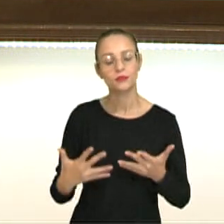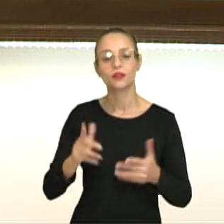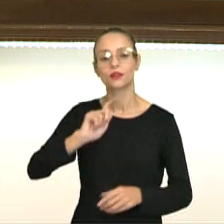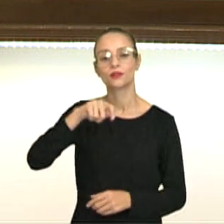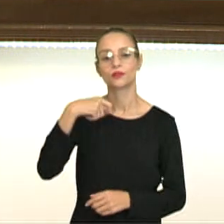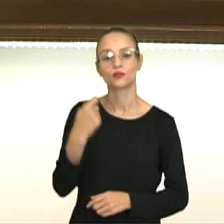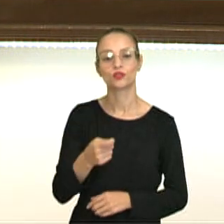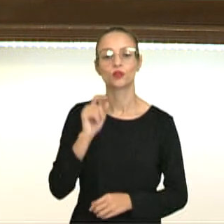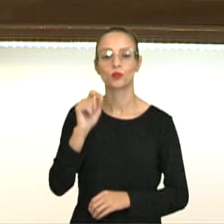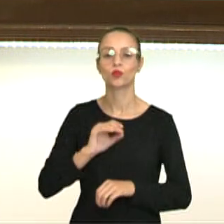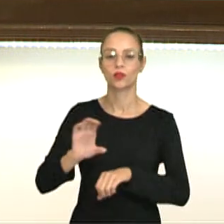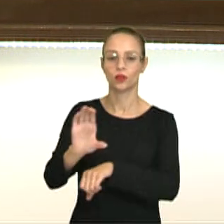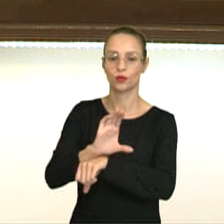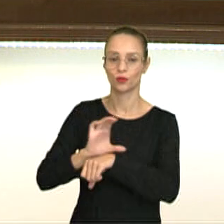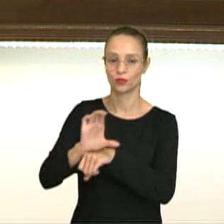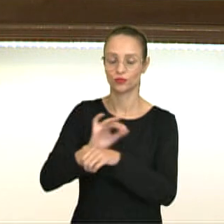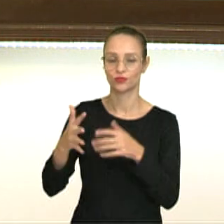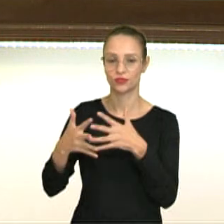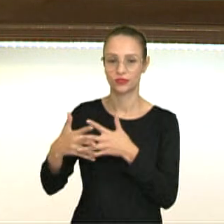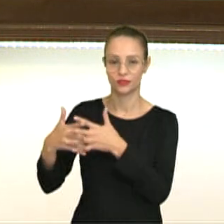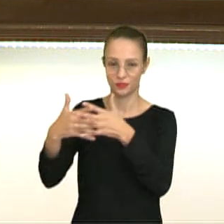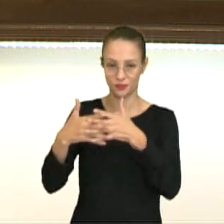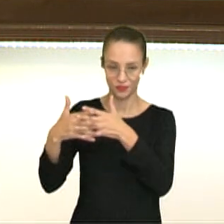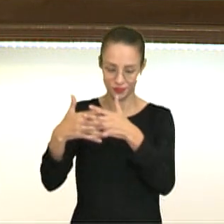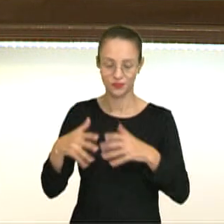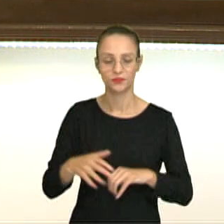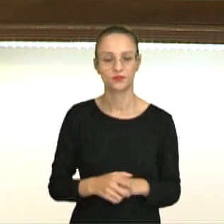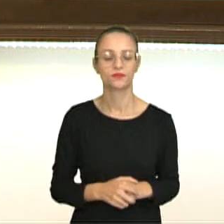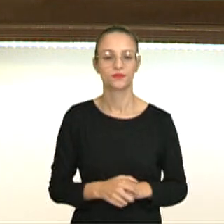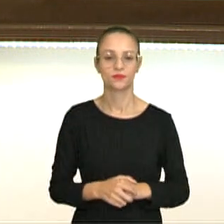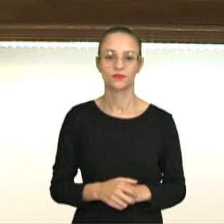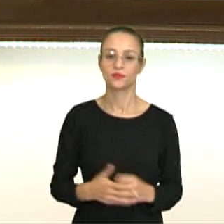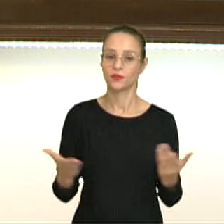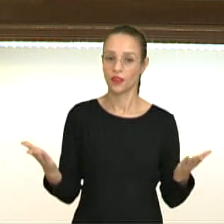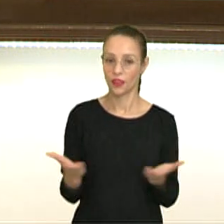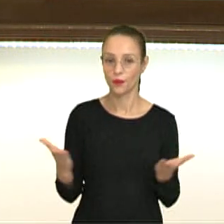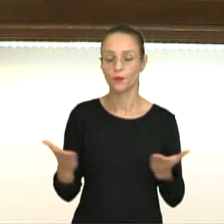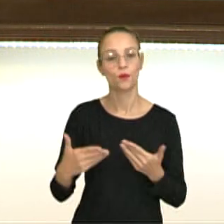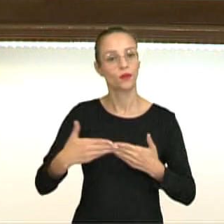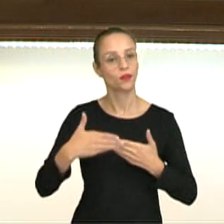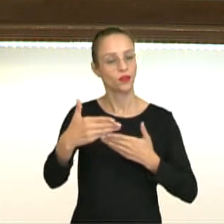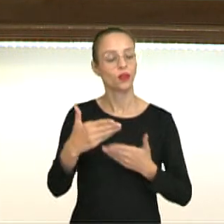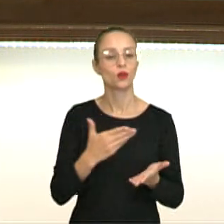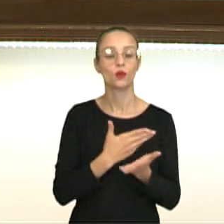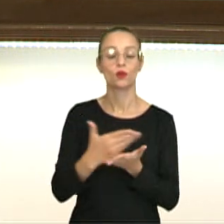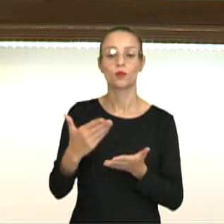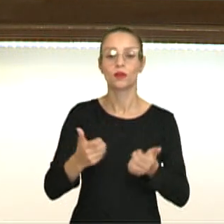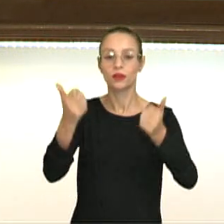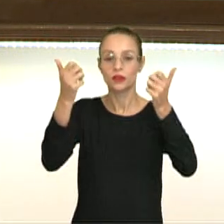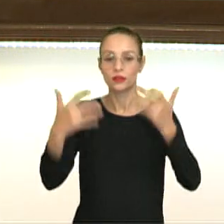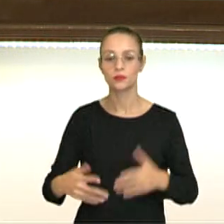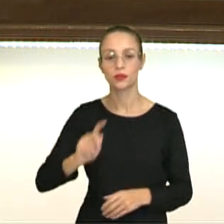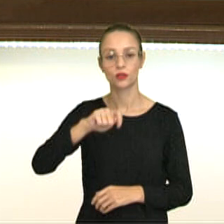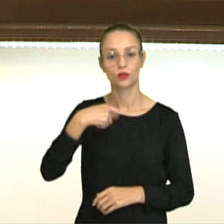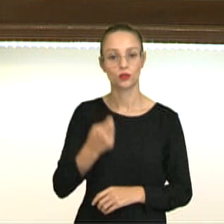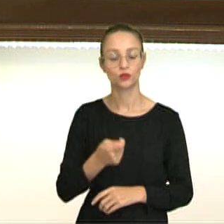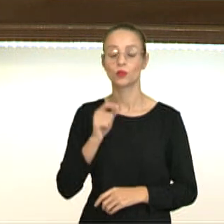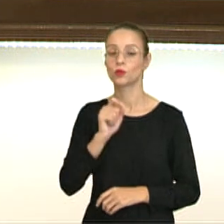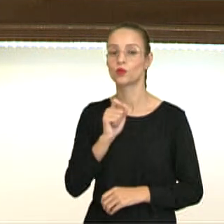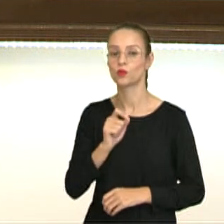sobre a Constituição dos Estados Unidos. Agora sim, a gente vai começar a falar de um estado que